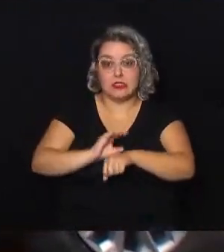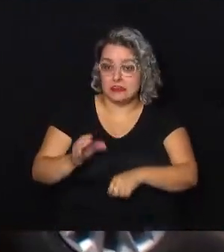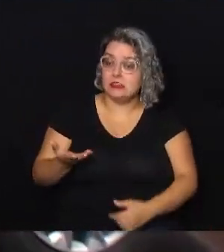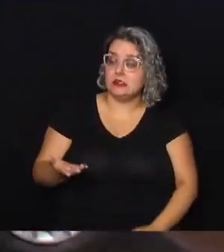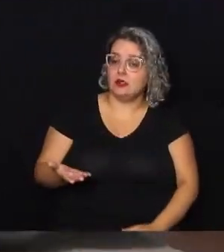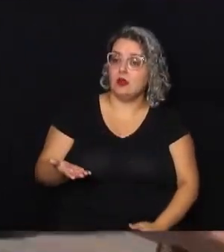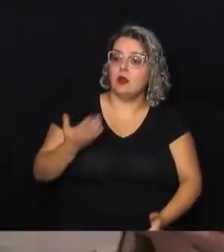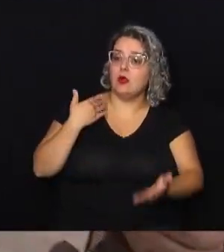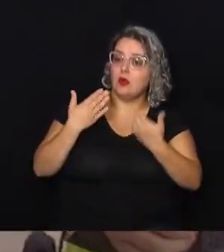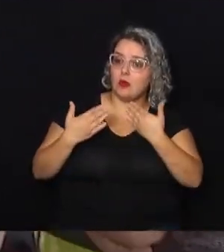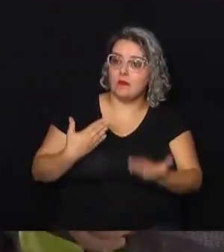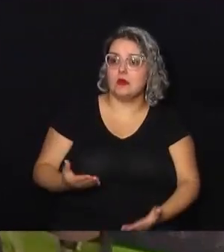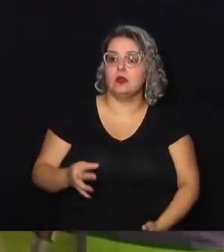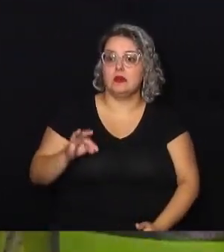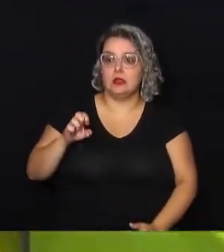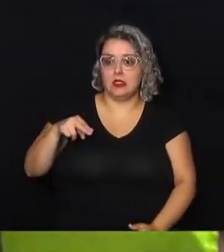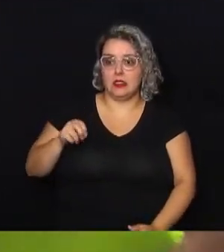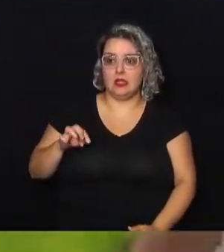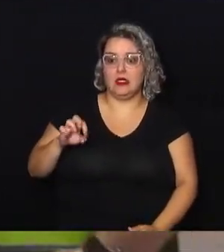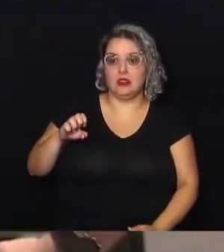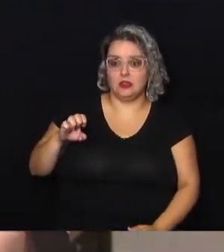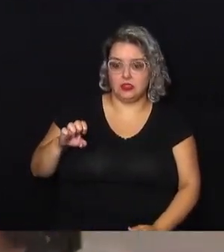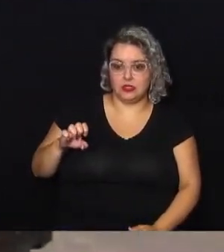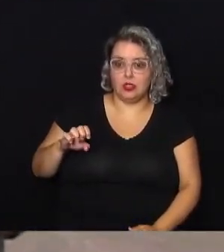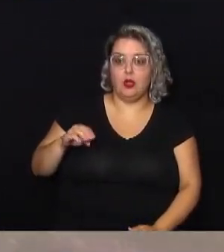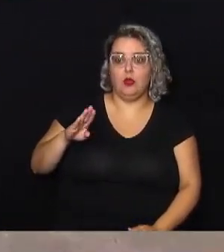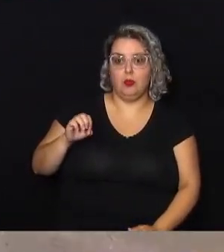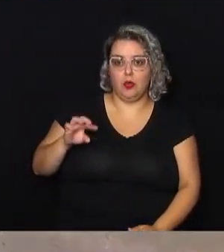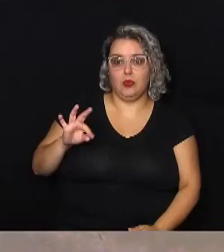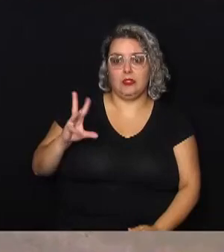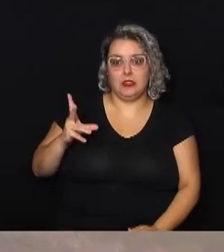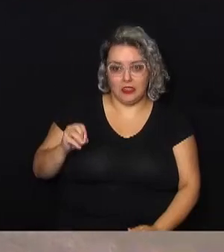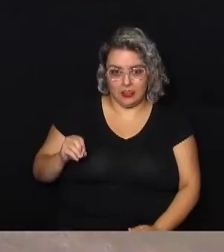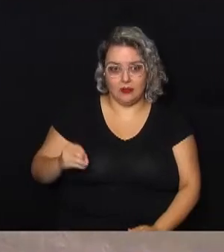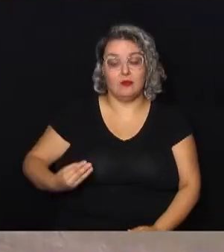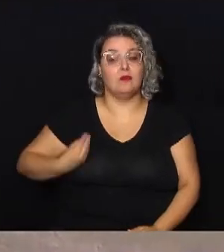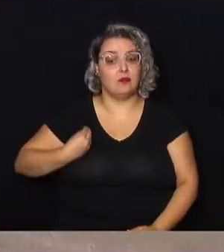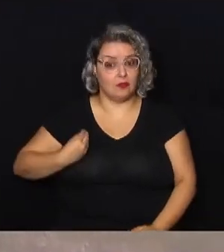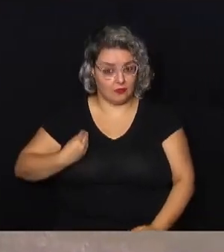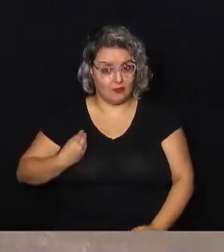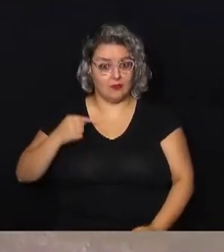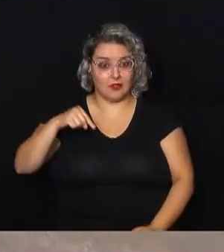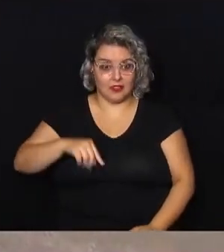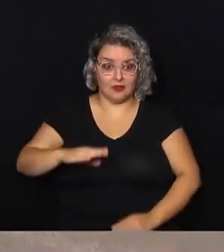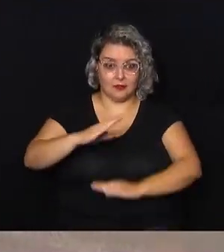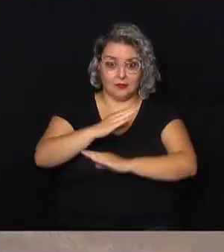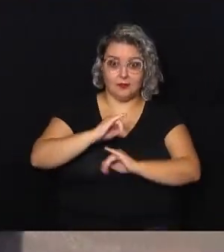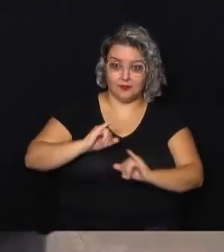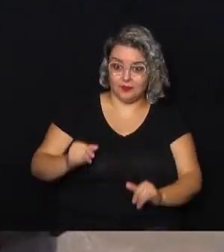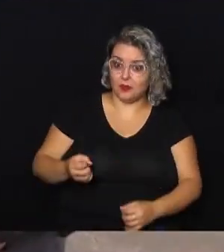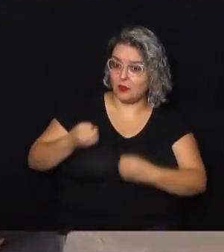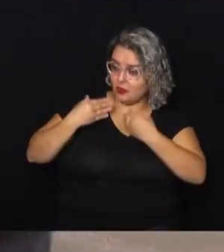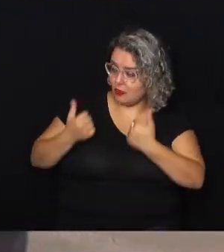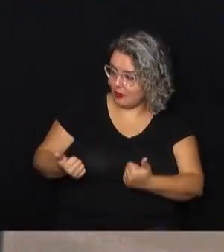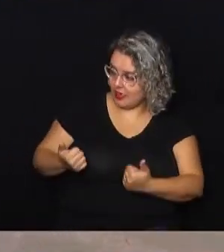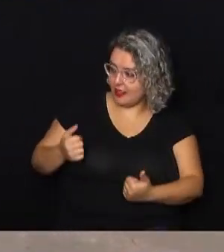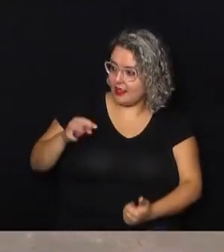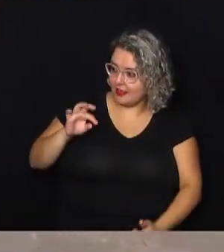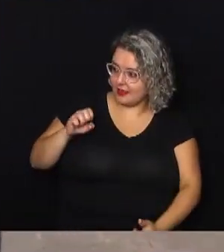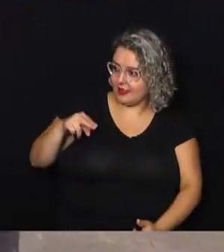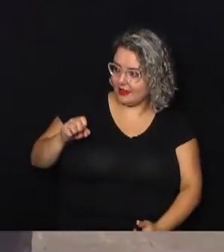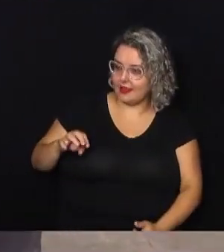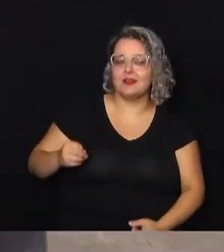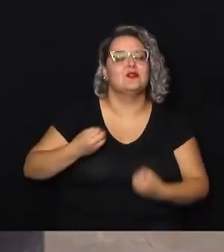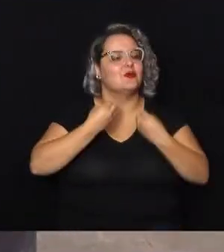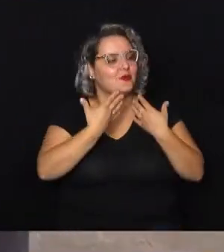com o Tenente Botelho, que vai conversar conosco ao vivo aqui no Câmara Notícia. Tudo bom, Tenente? Antes de mais nada, muito obrigado,